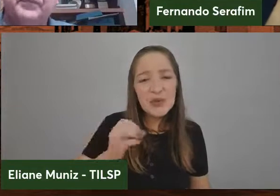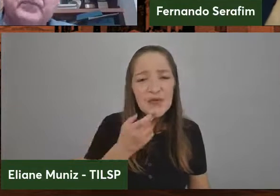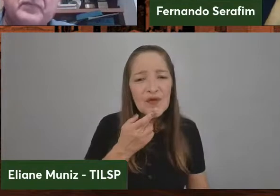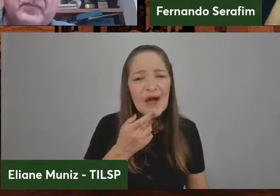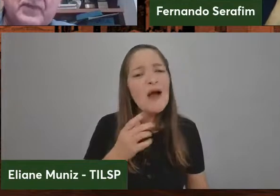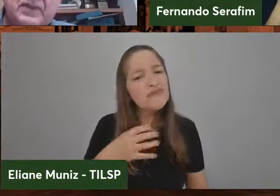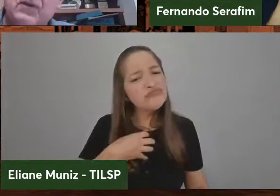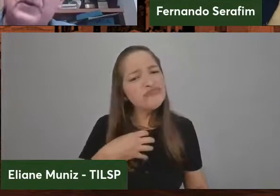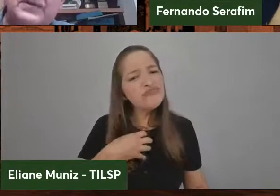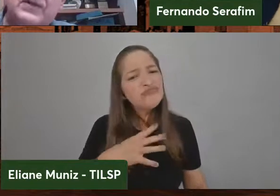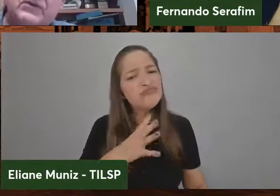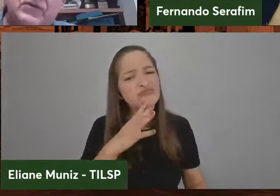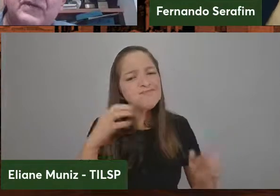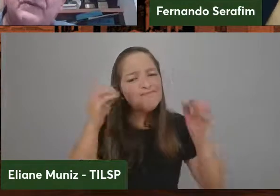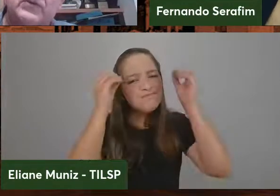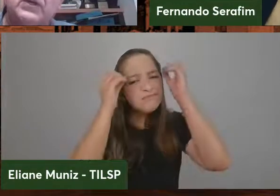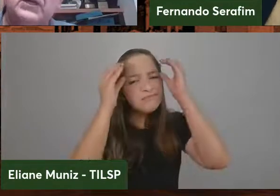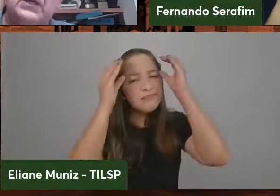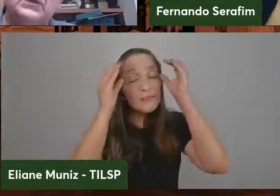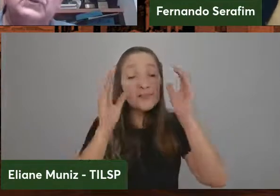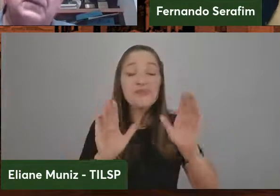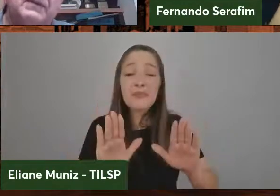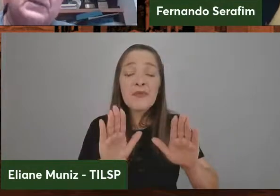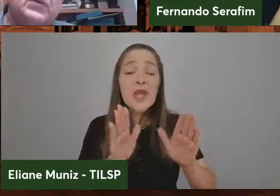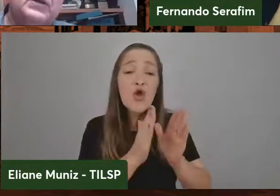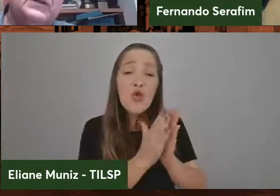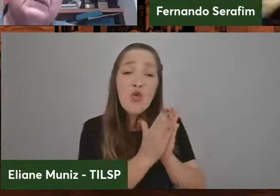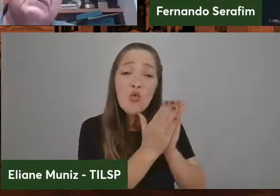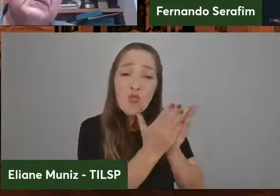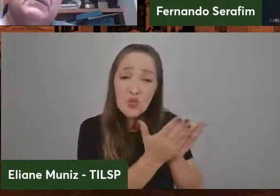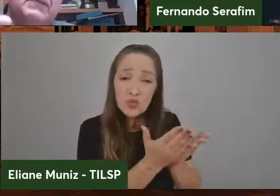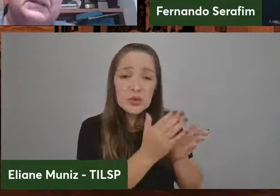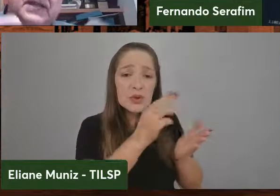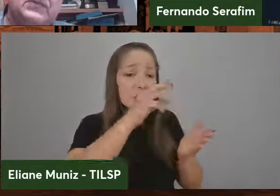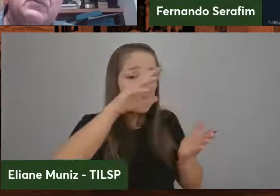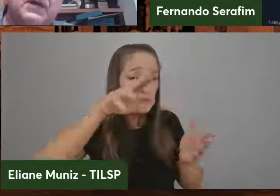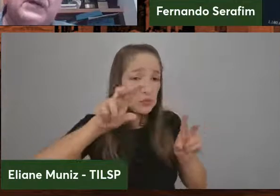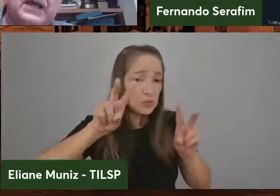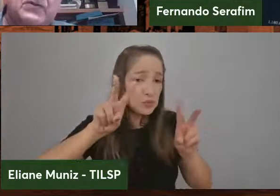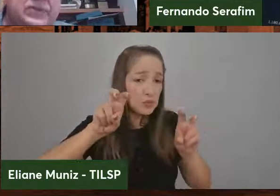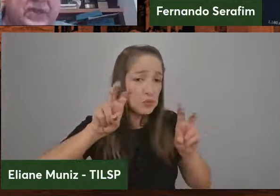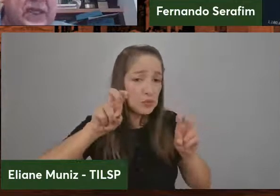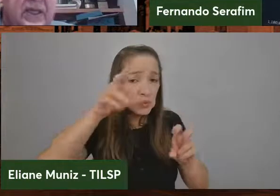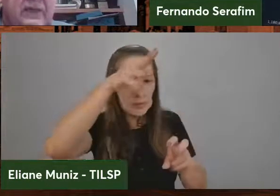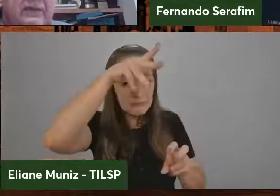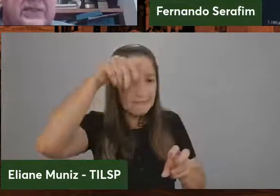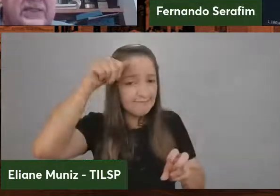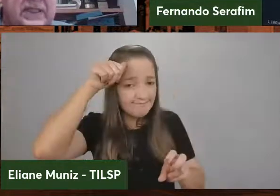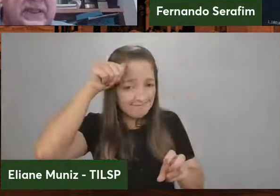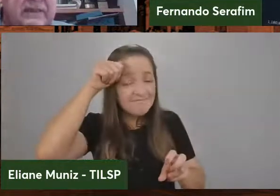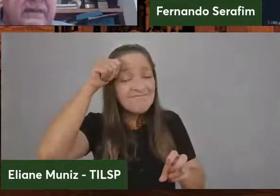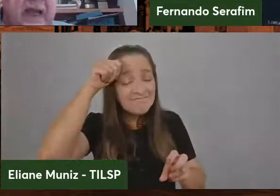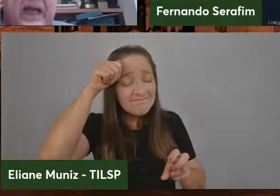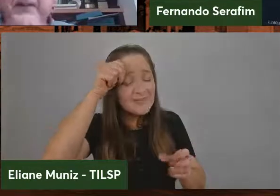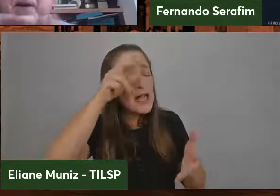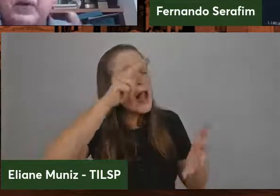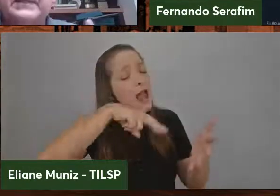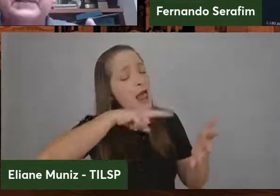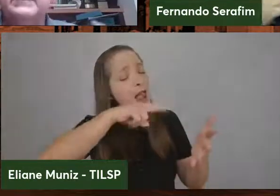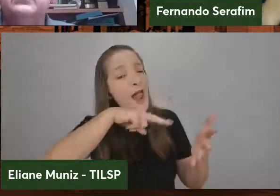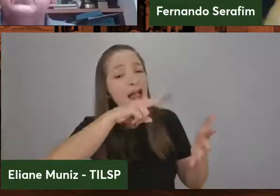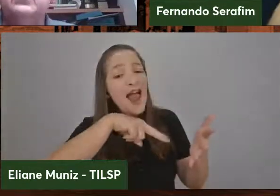conhecimento. Então, quando você lê um livro sobre a Amazônia, numa cidade como Manaus, você